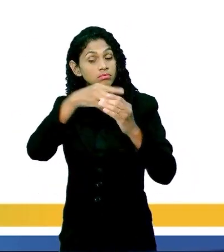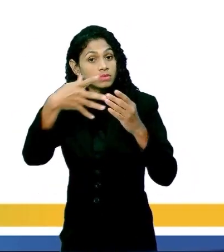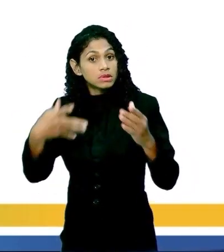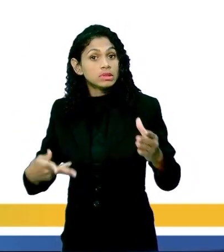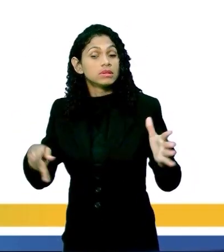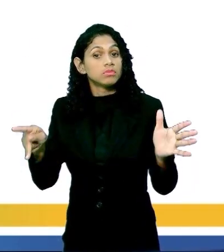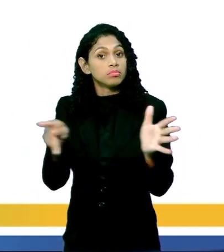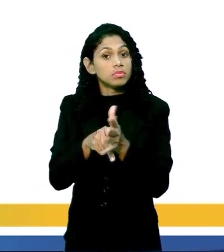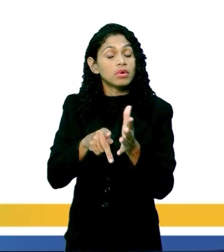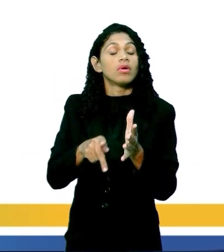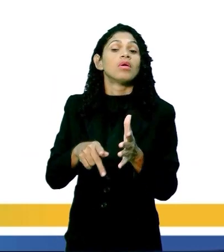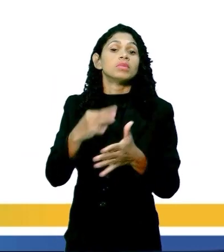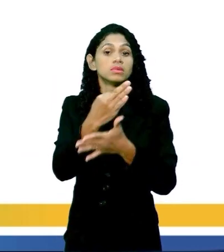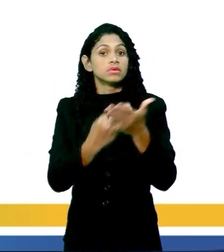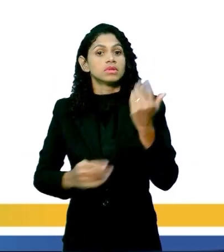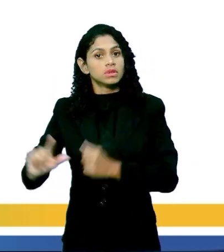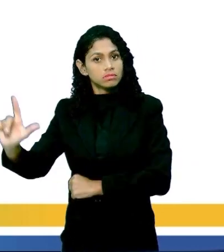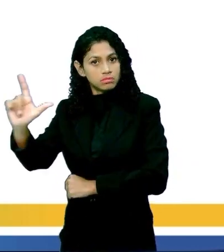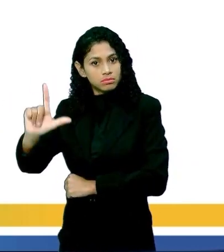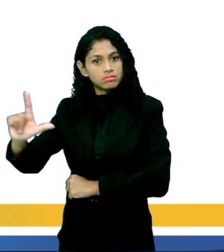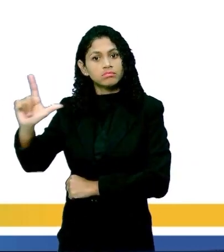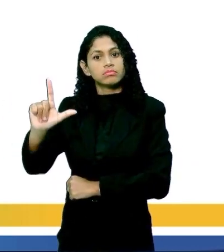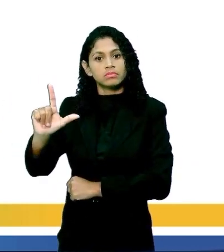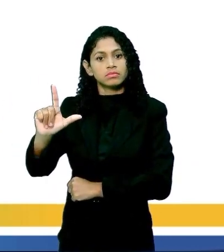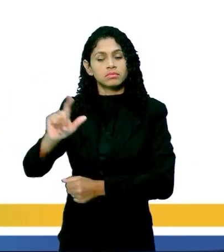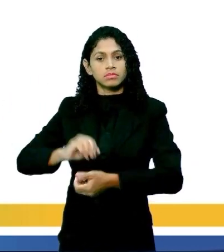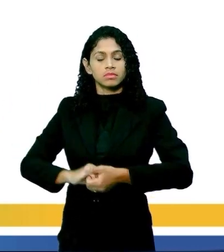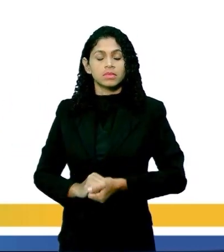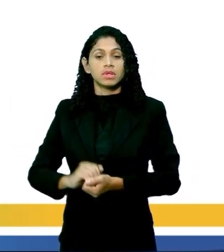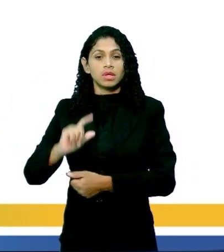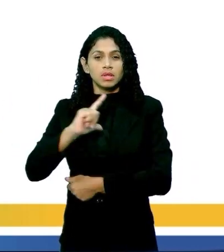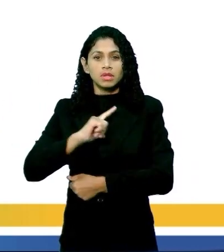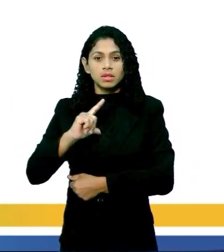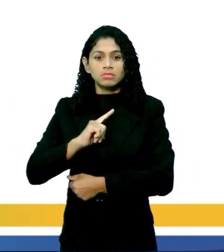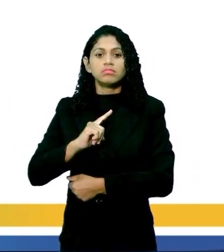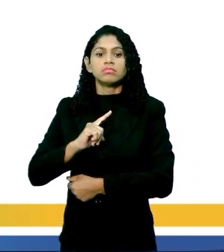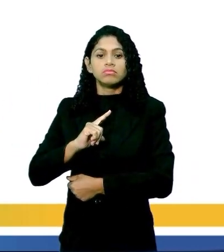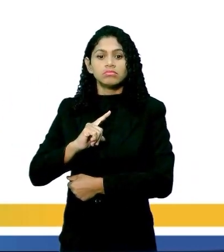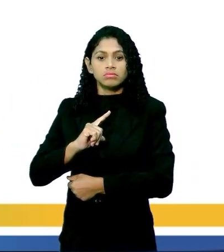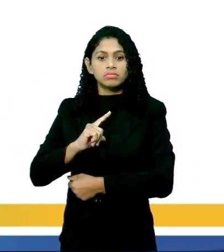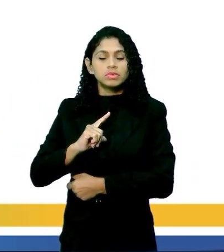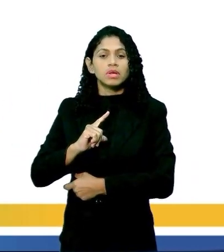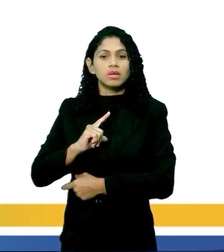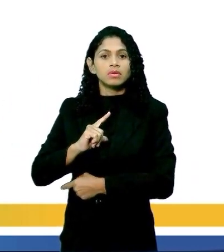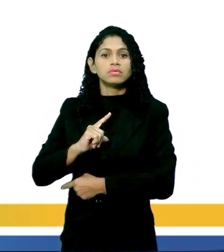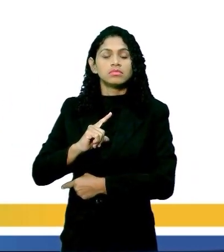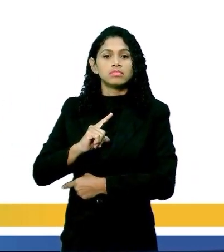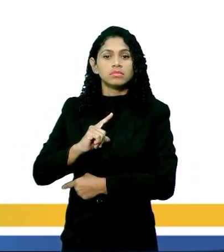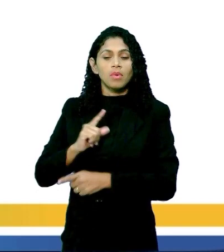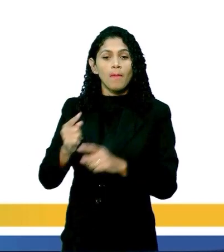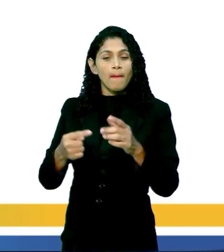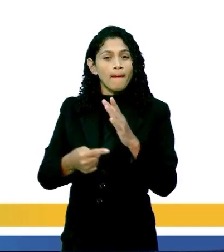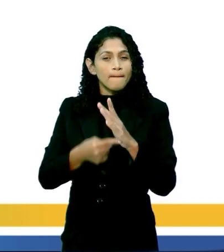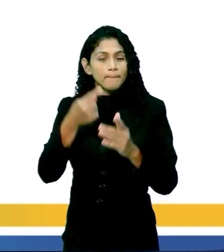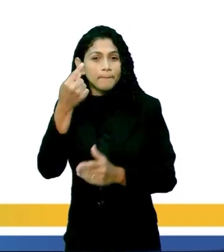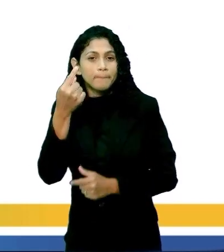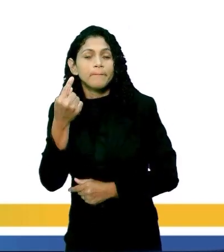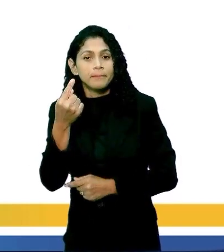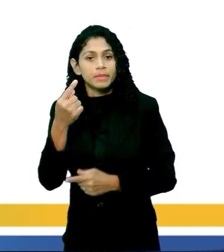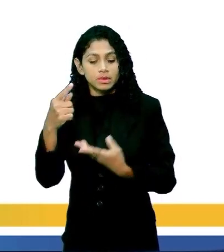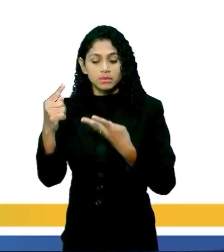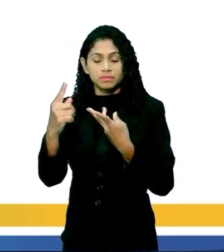tá? Então, a primeira possui uma função estética, tendo como